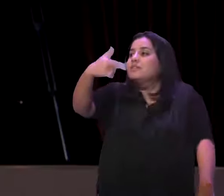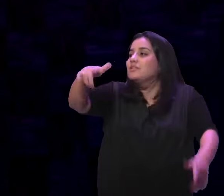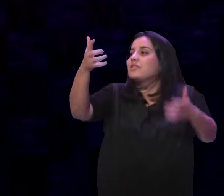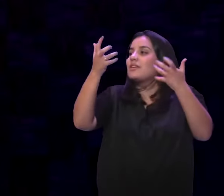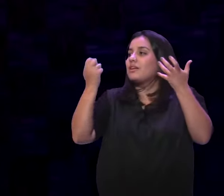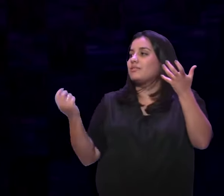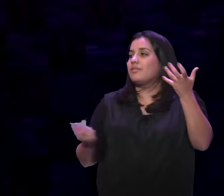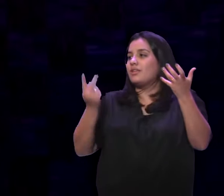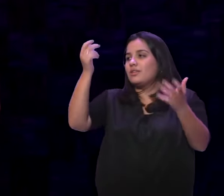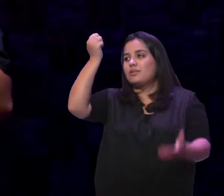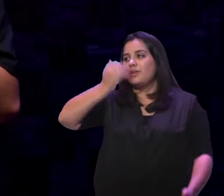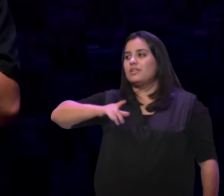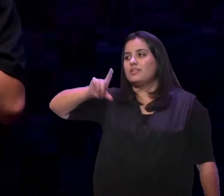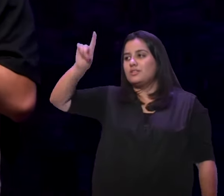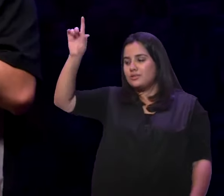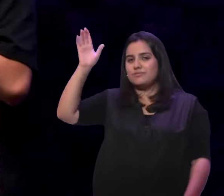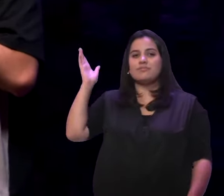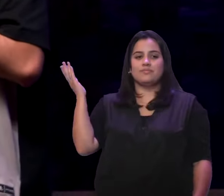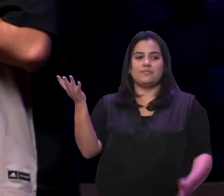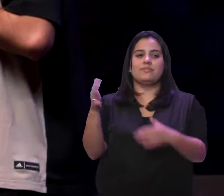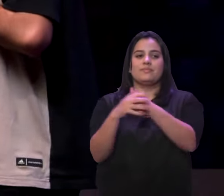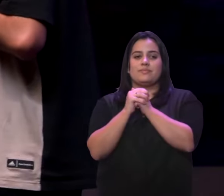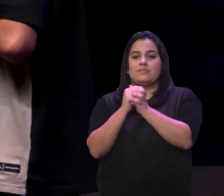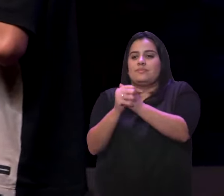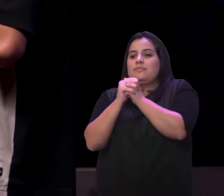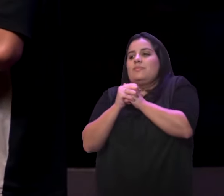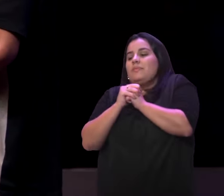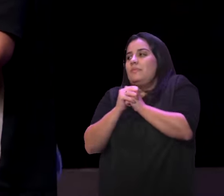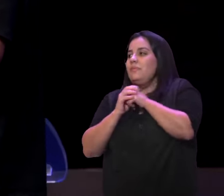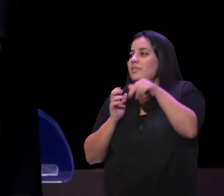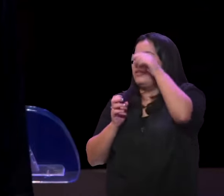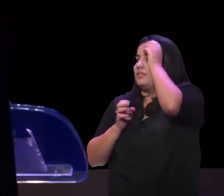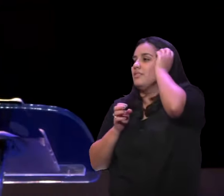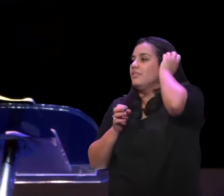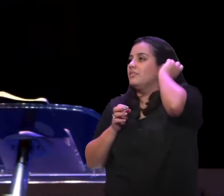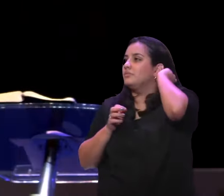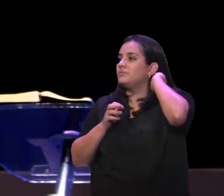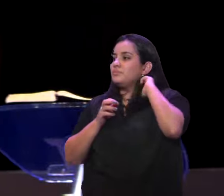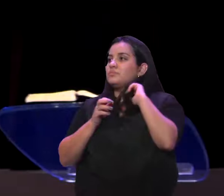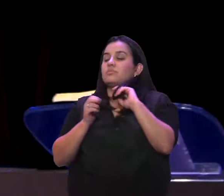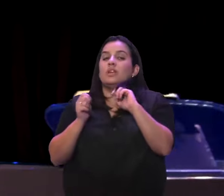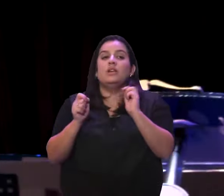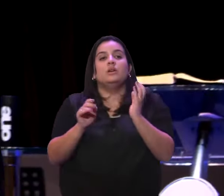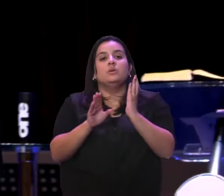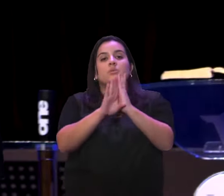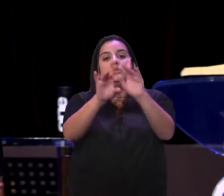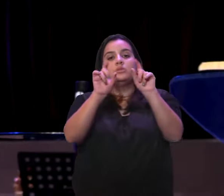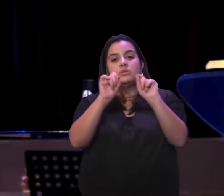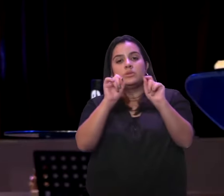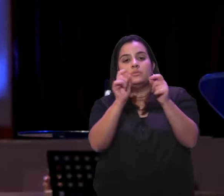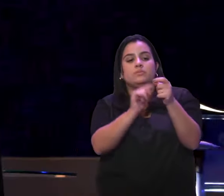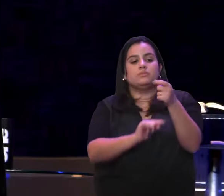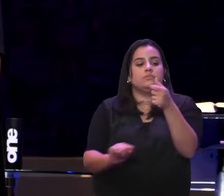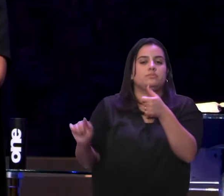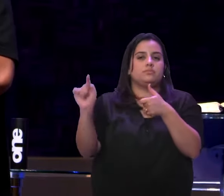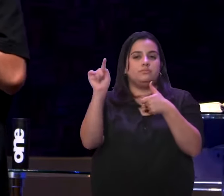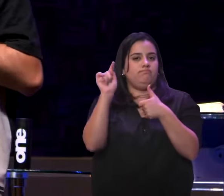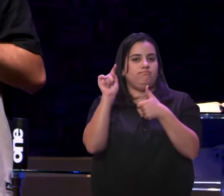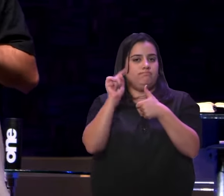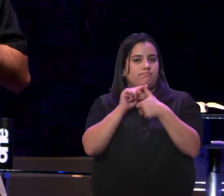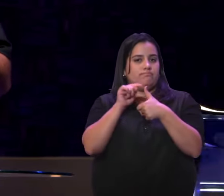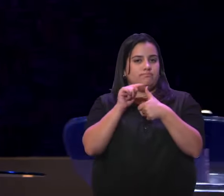presença de Deus? Deixa eu ver. Por isso, a primeira coisa que a gente aprende sobre